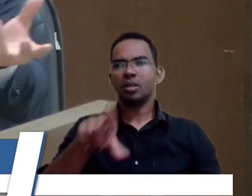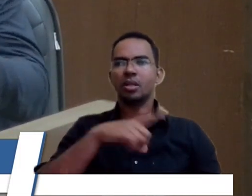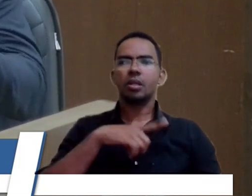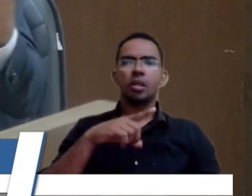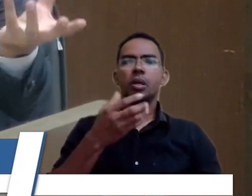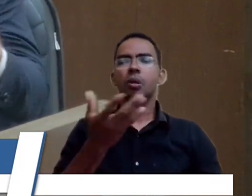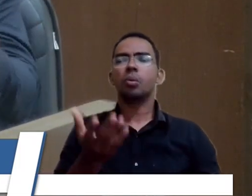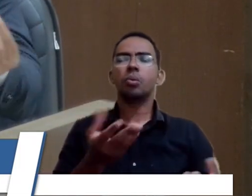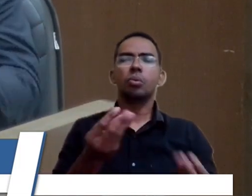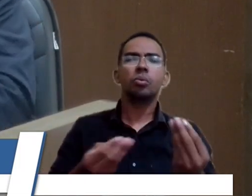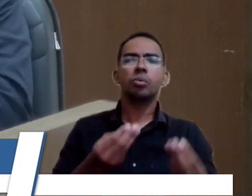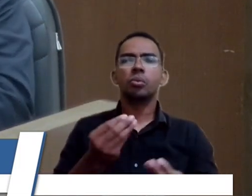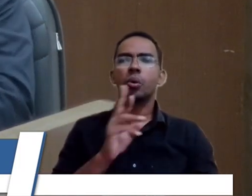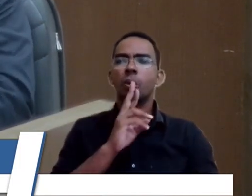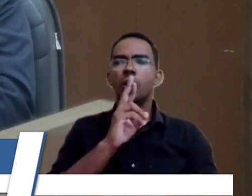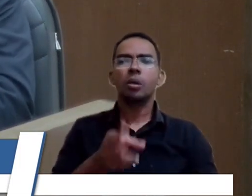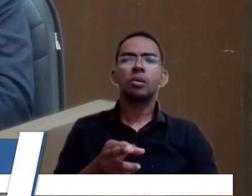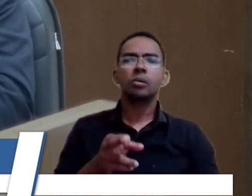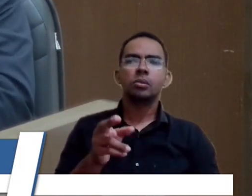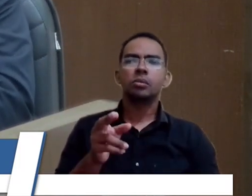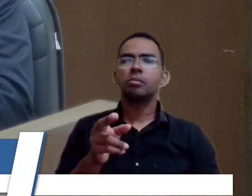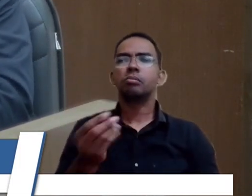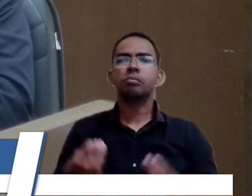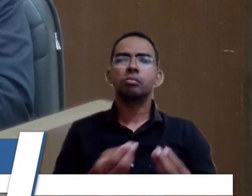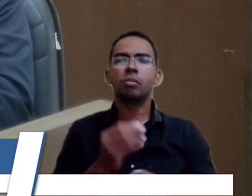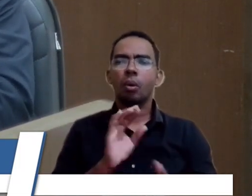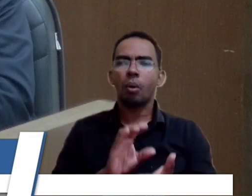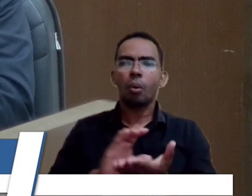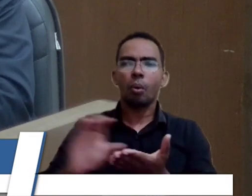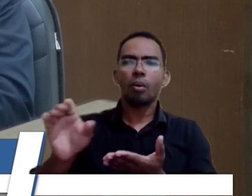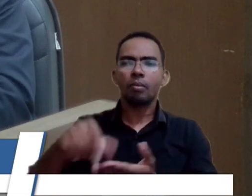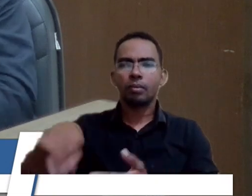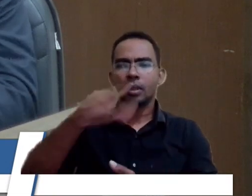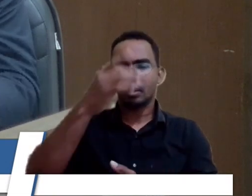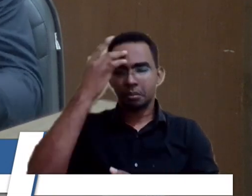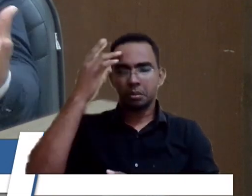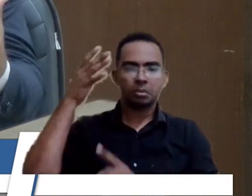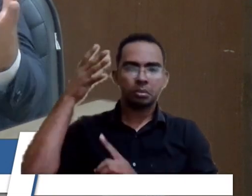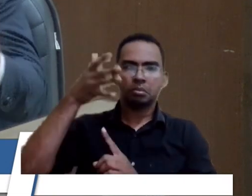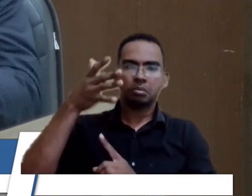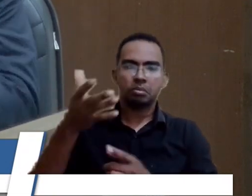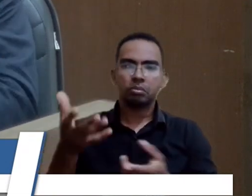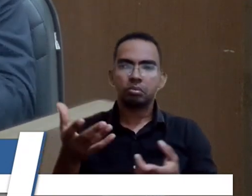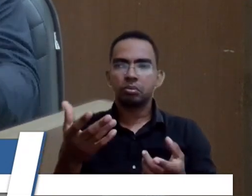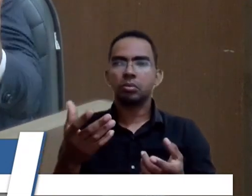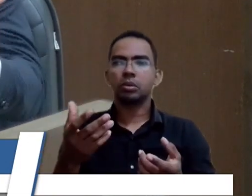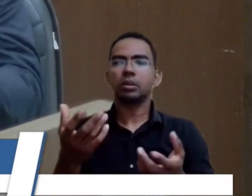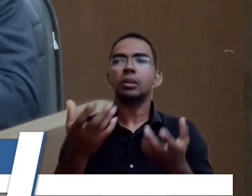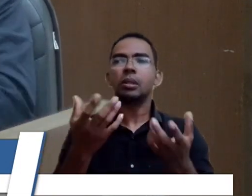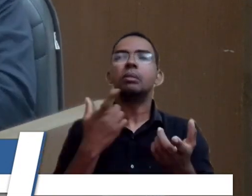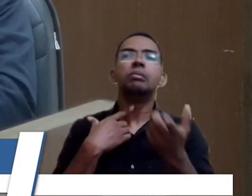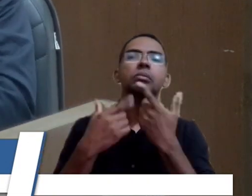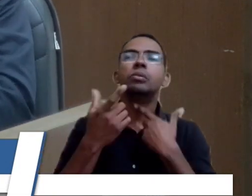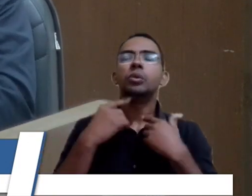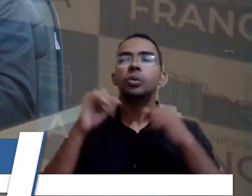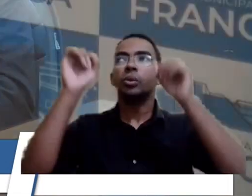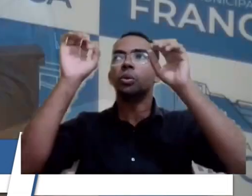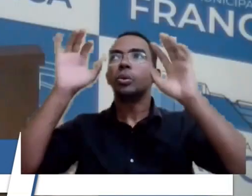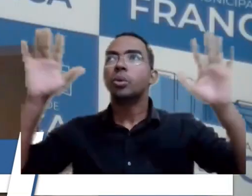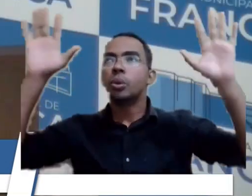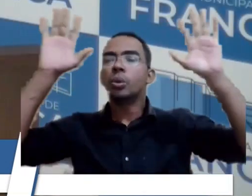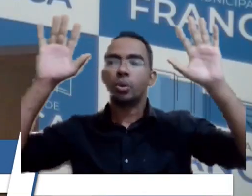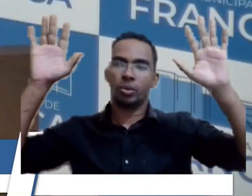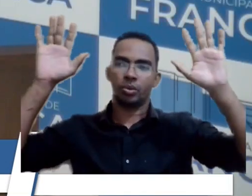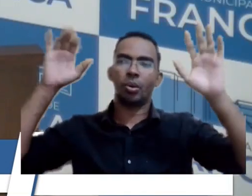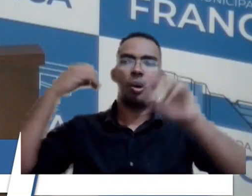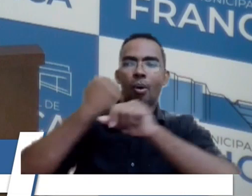um retorno, uma palavra para passar para esse pessoal que almeja e sonha, né, com essa